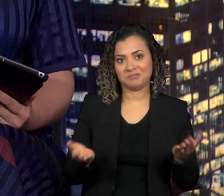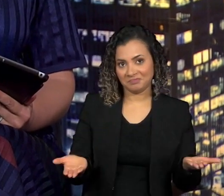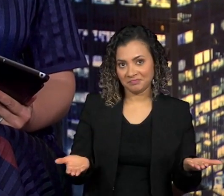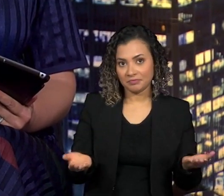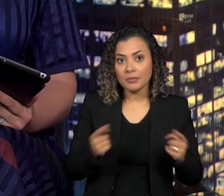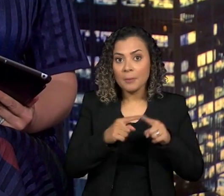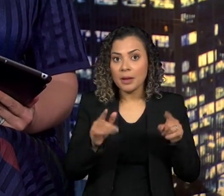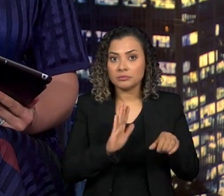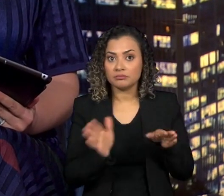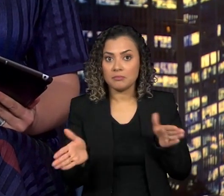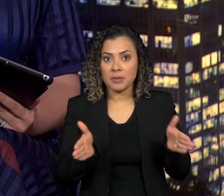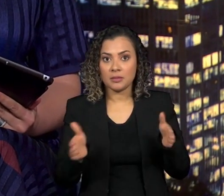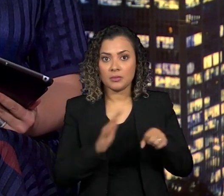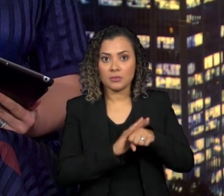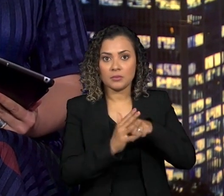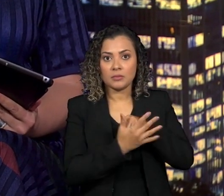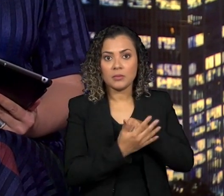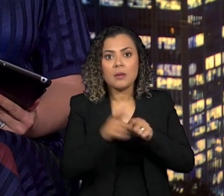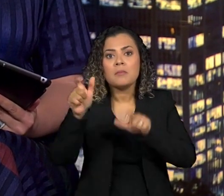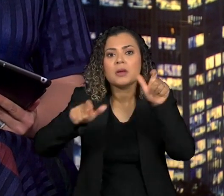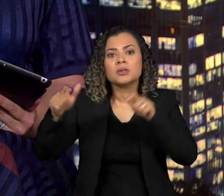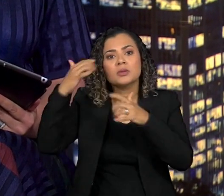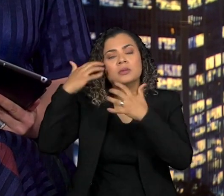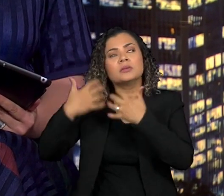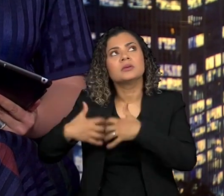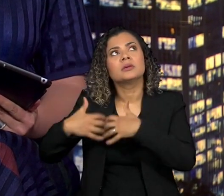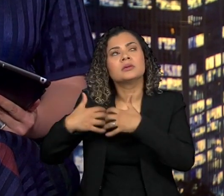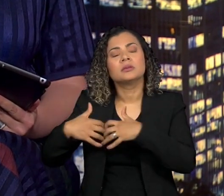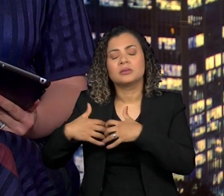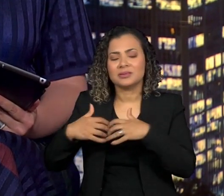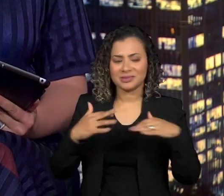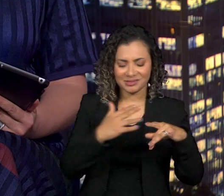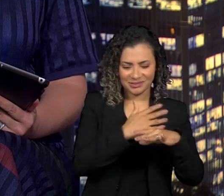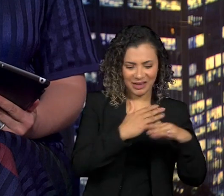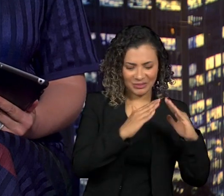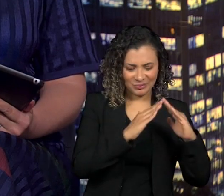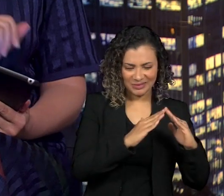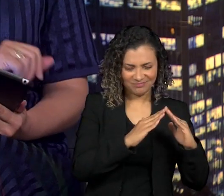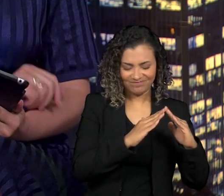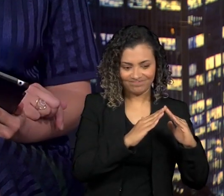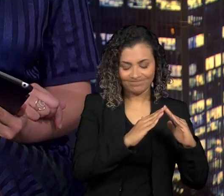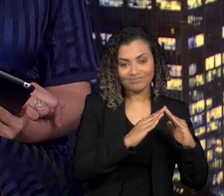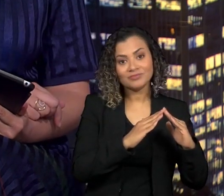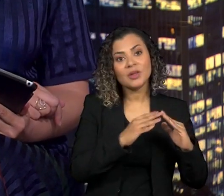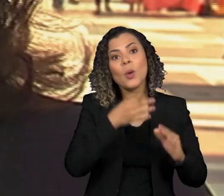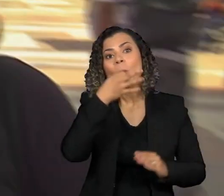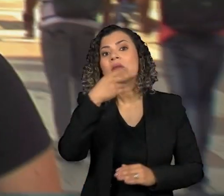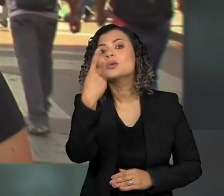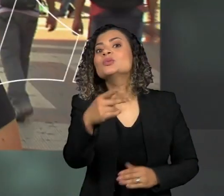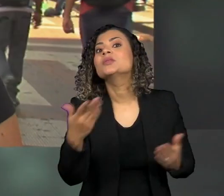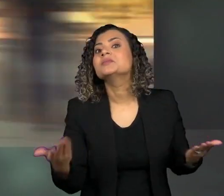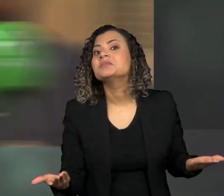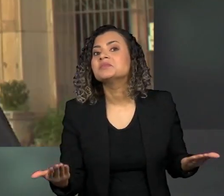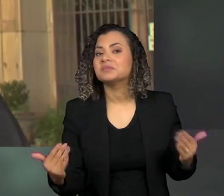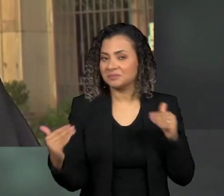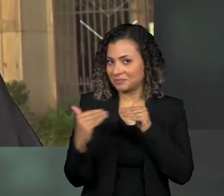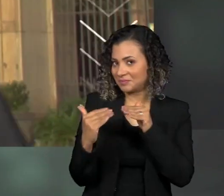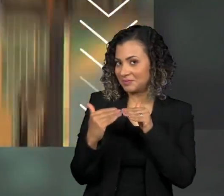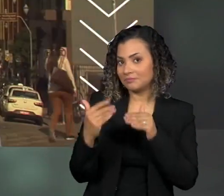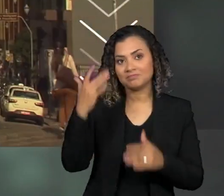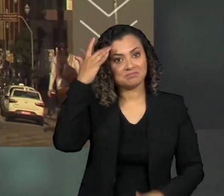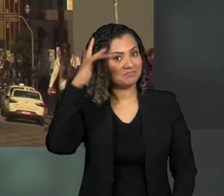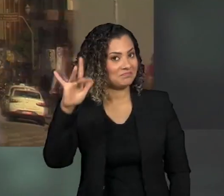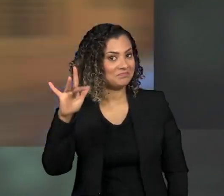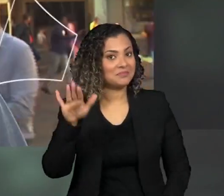durante a pandemia muita gente começou a repensar a vida nas grandes cidades. Qual a sua opinião? Sou a favor. Não